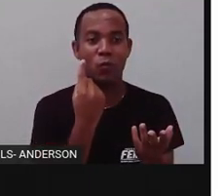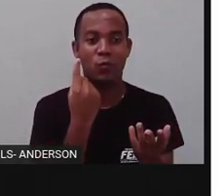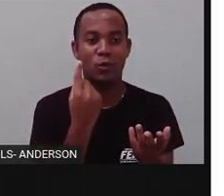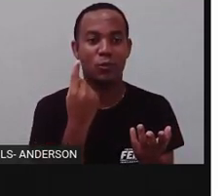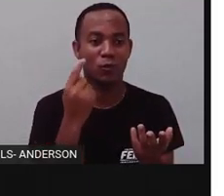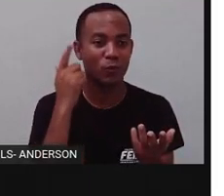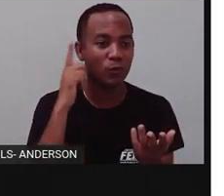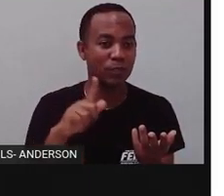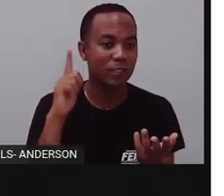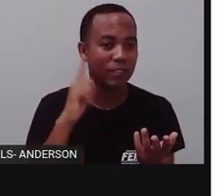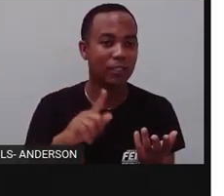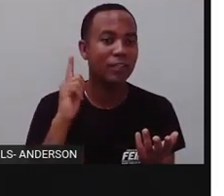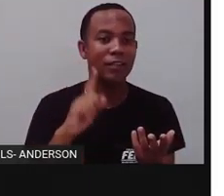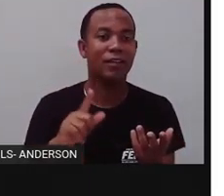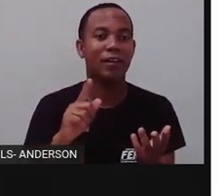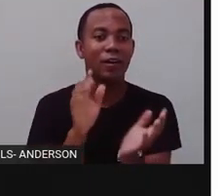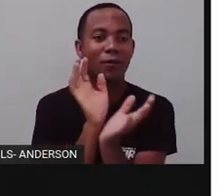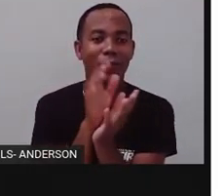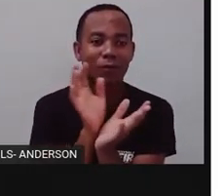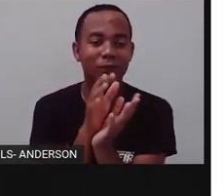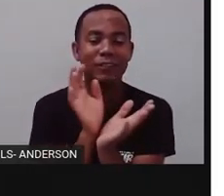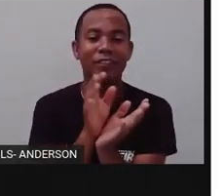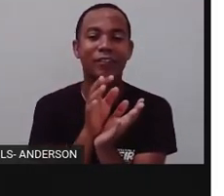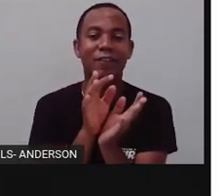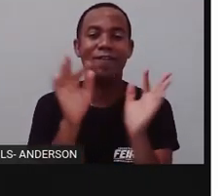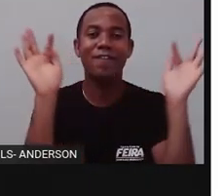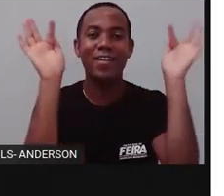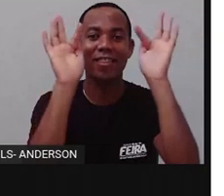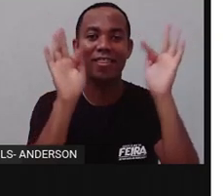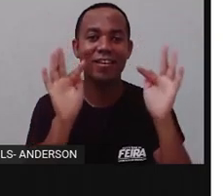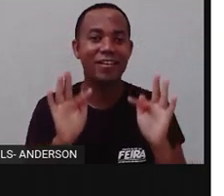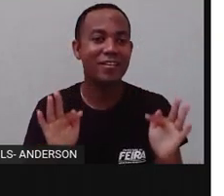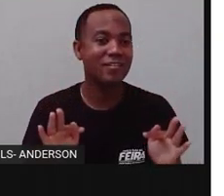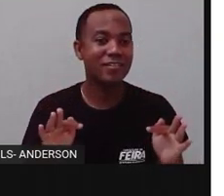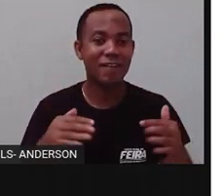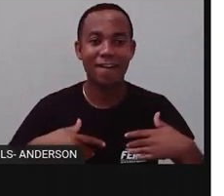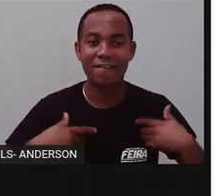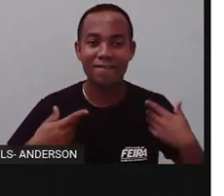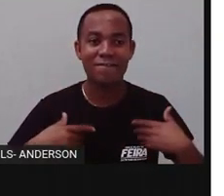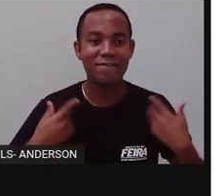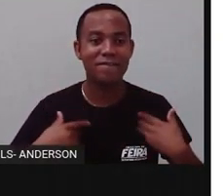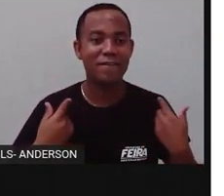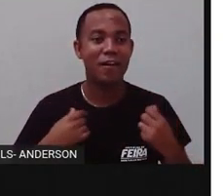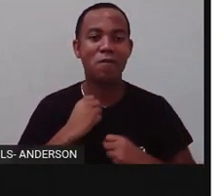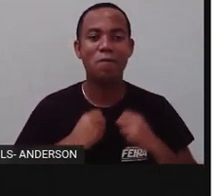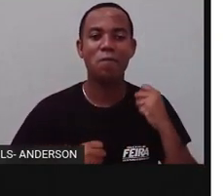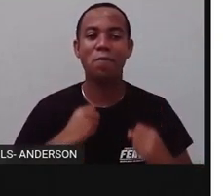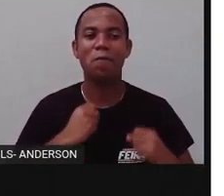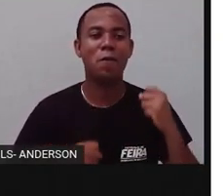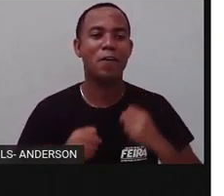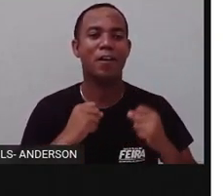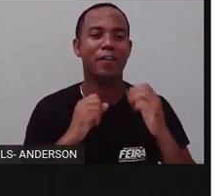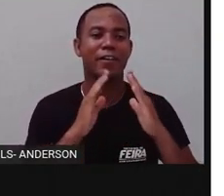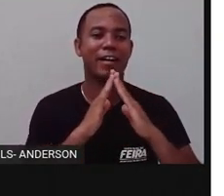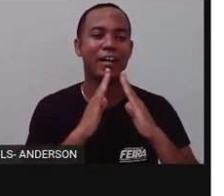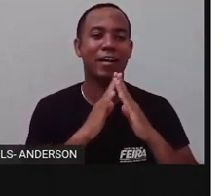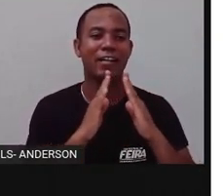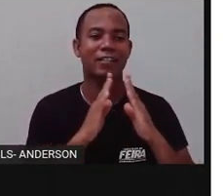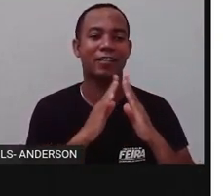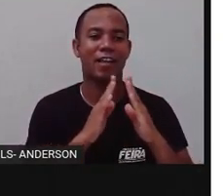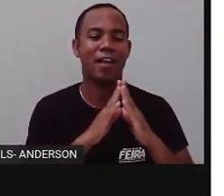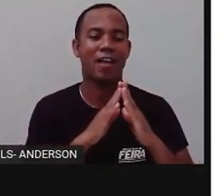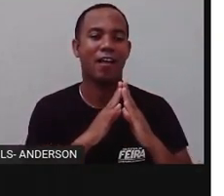trazer um crocodilo. Estava tão feliz, mas tão feliz, que correu para a casa da sua doce amada para